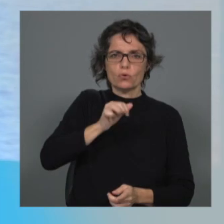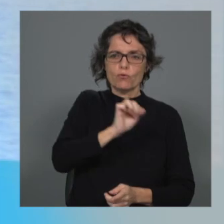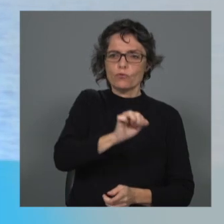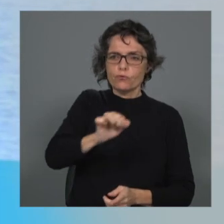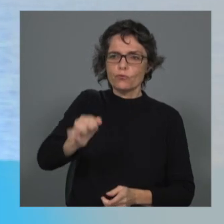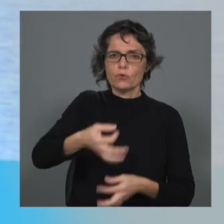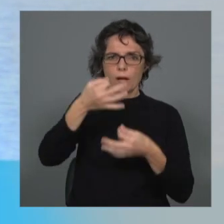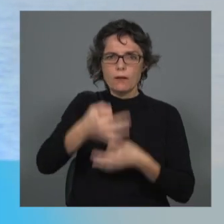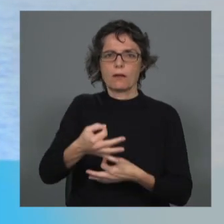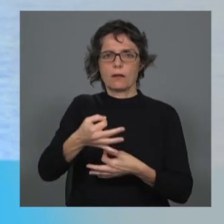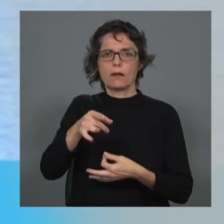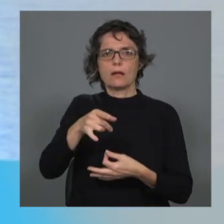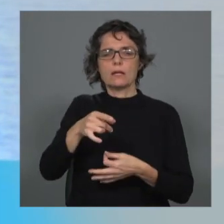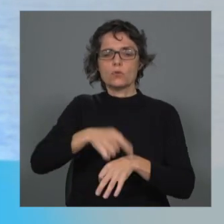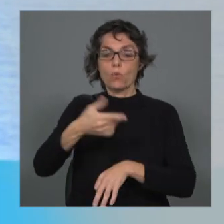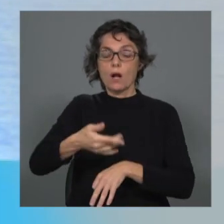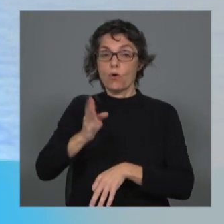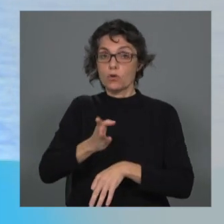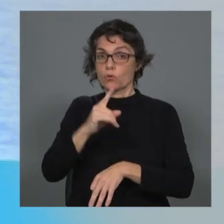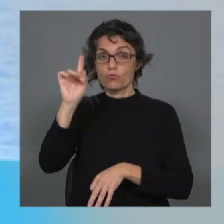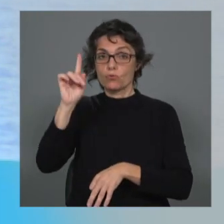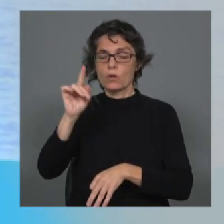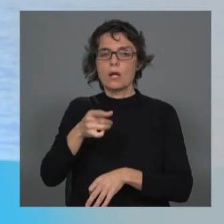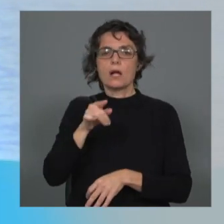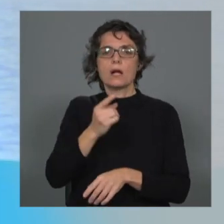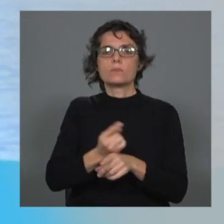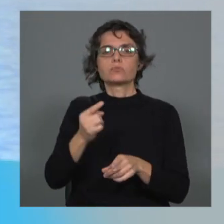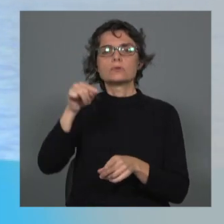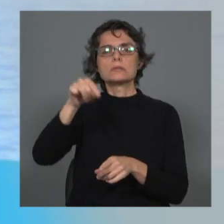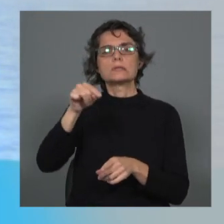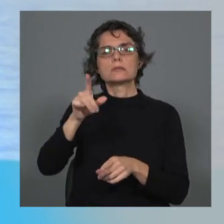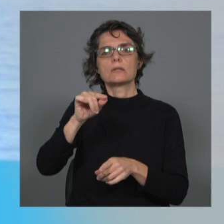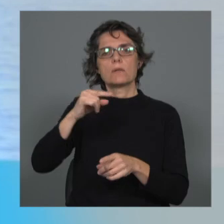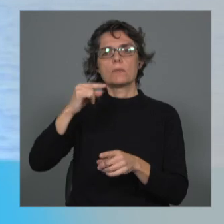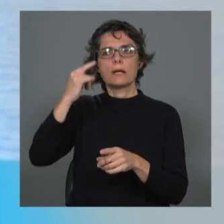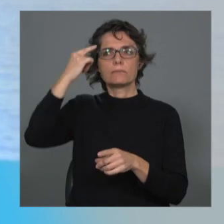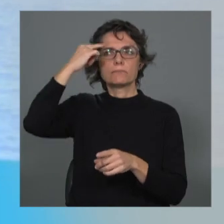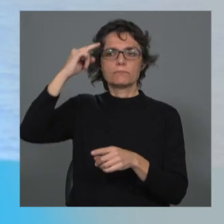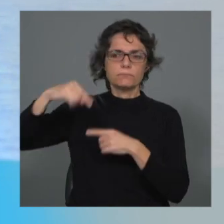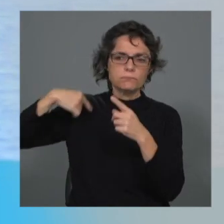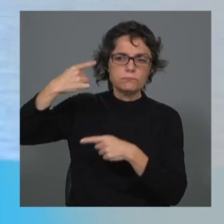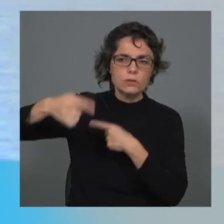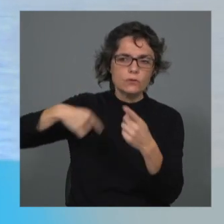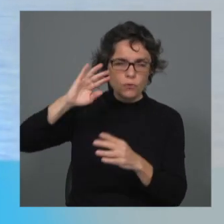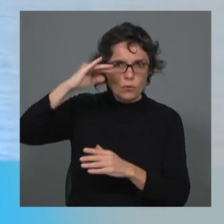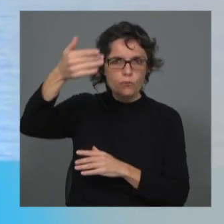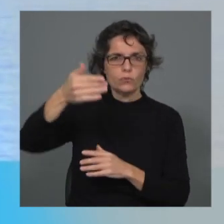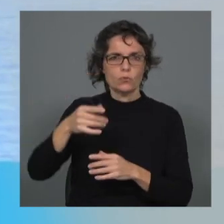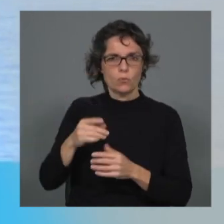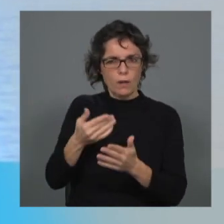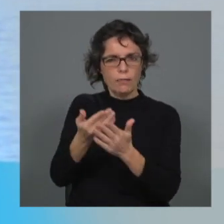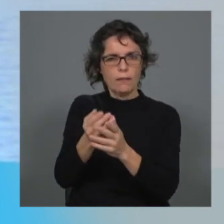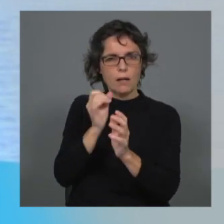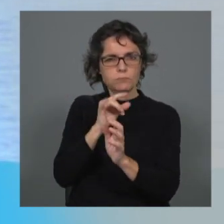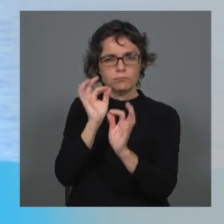que vivem neste tempo, mas também a pensar nos mais jovens e nas próximas gerações. Esse aspecto